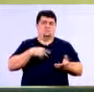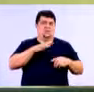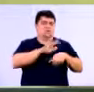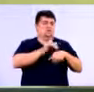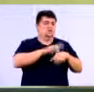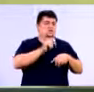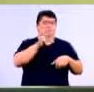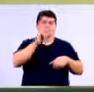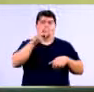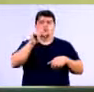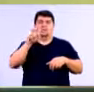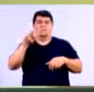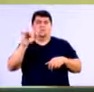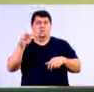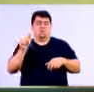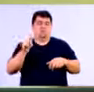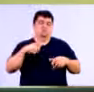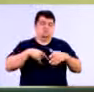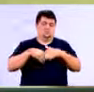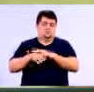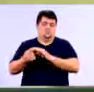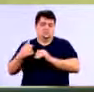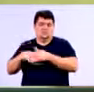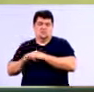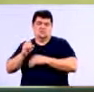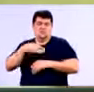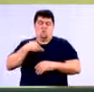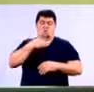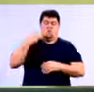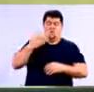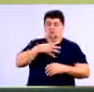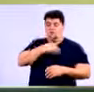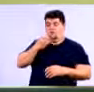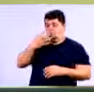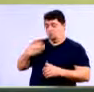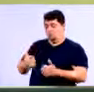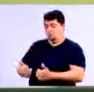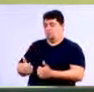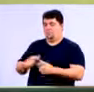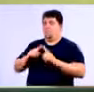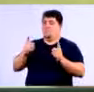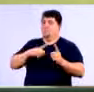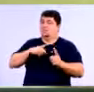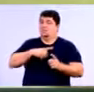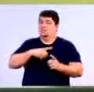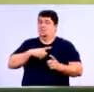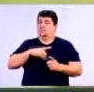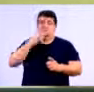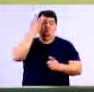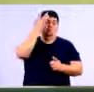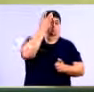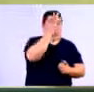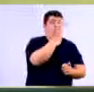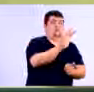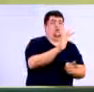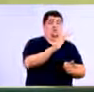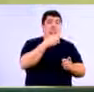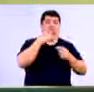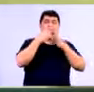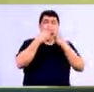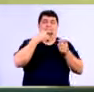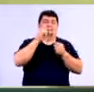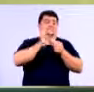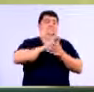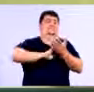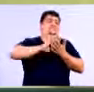uma previdência privada para o seu filho, mesmo que você falecer, ele vai estar resguardado. Já a incerteza está ligada a fatores que nós não